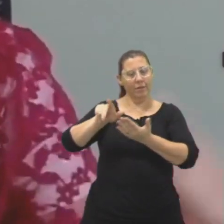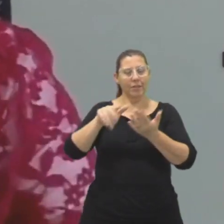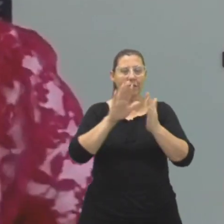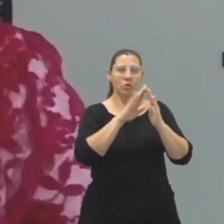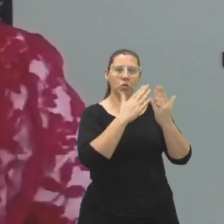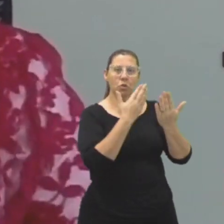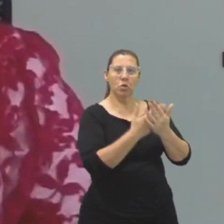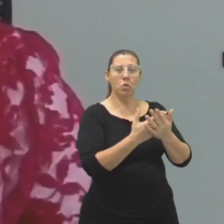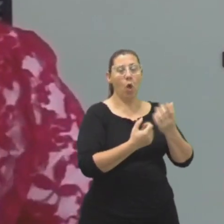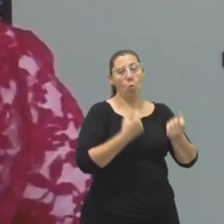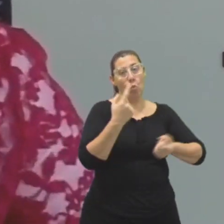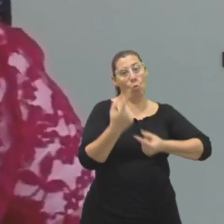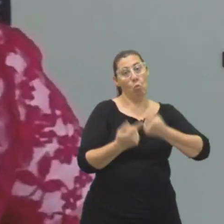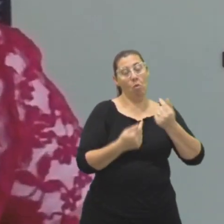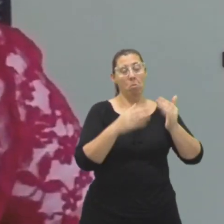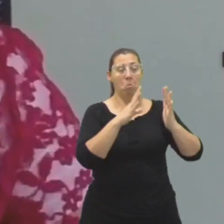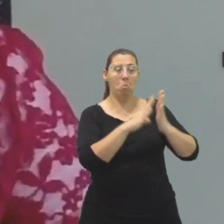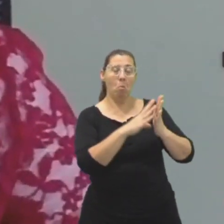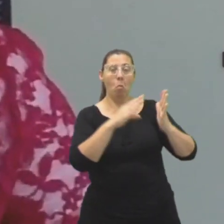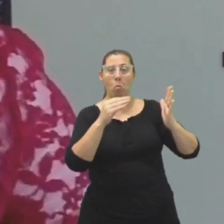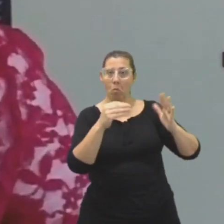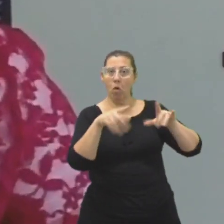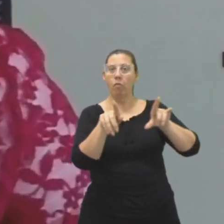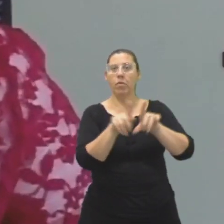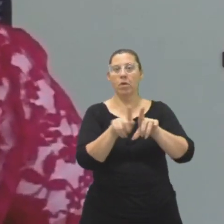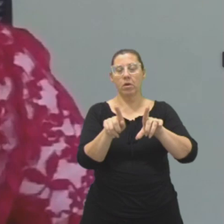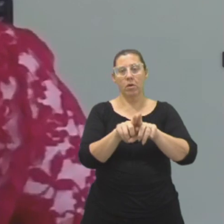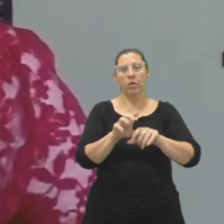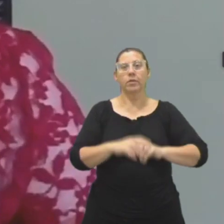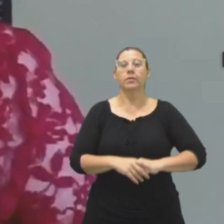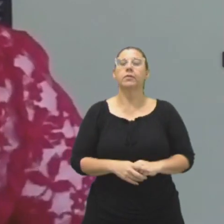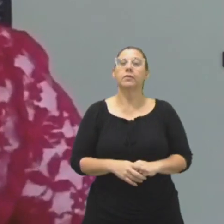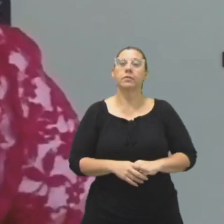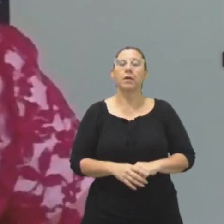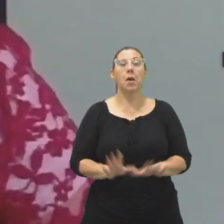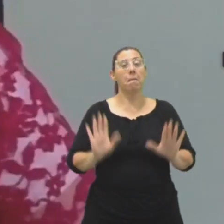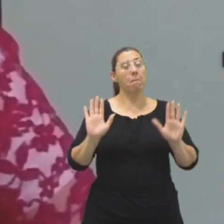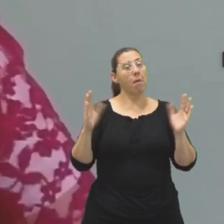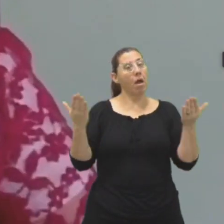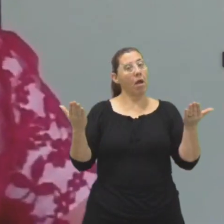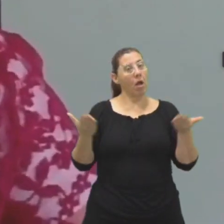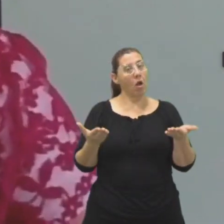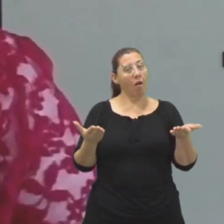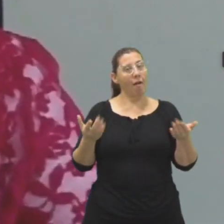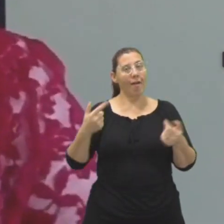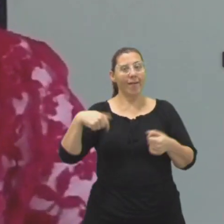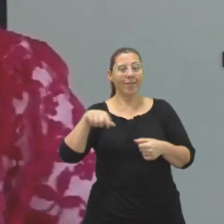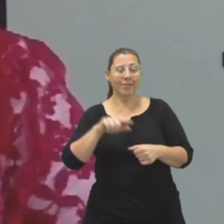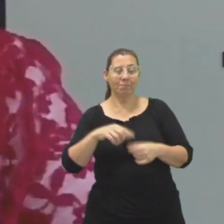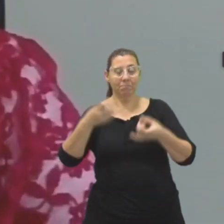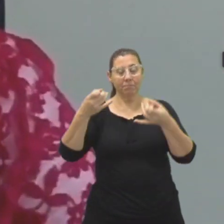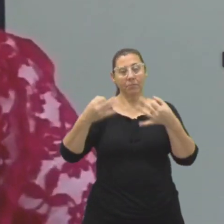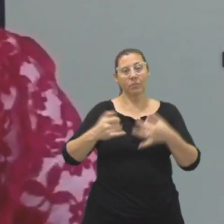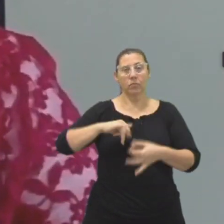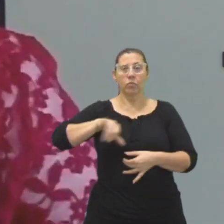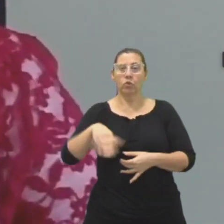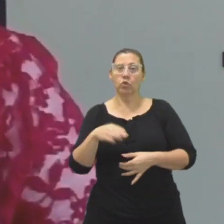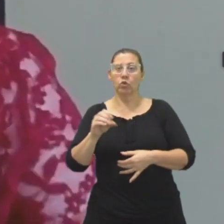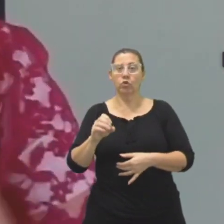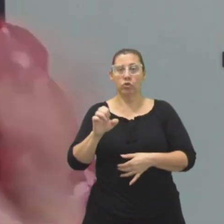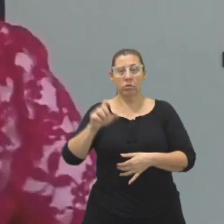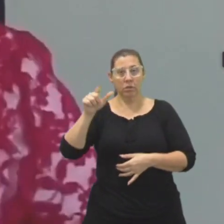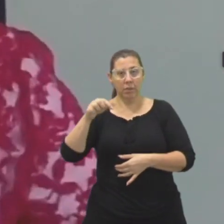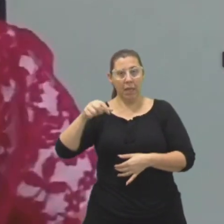né? Alguns exemplos das produções das nossas escolas, mas agora nós vamos também falar um pouco do José Moran